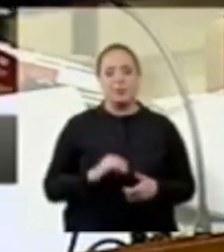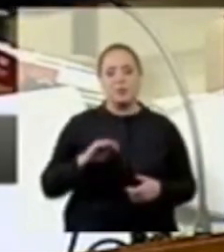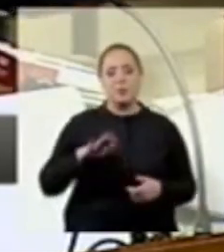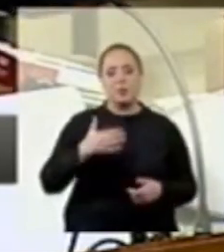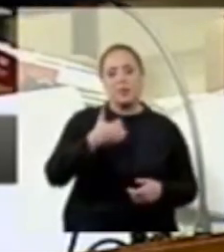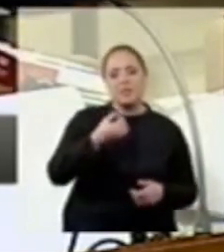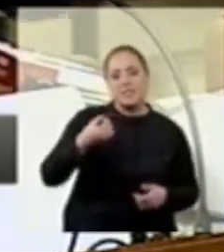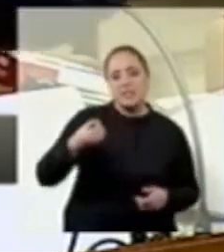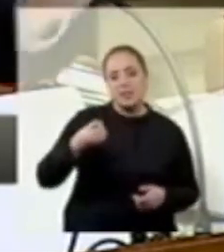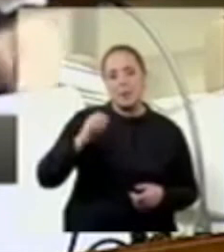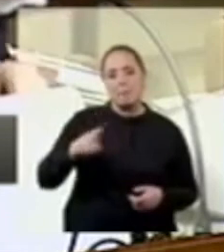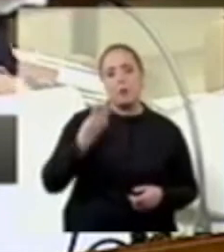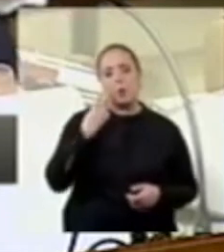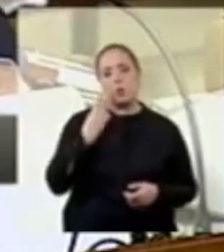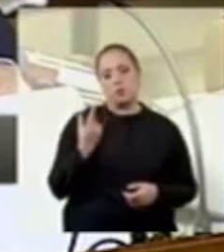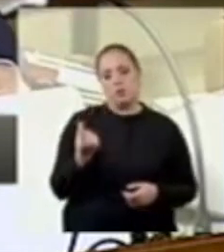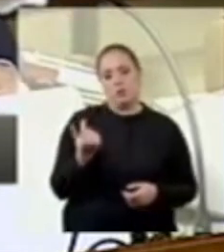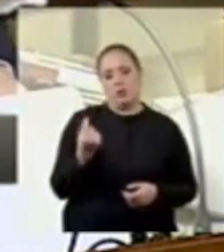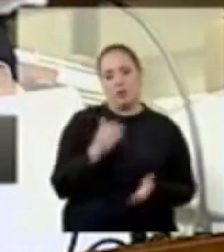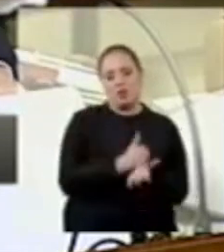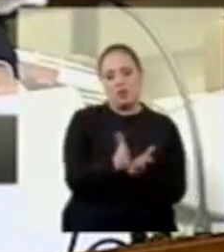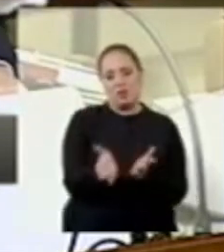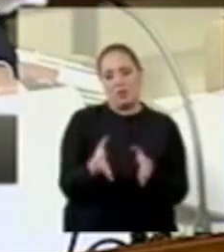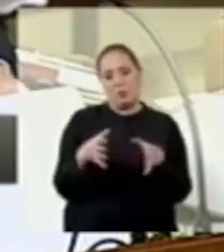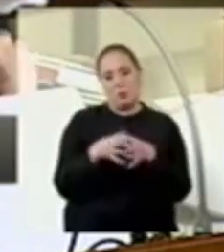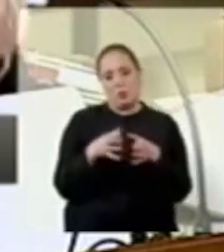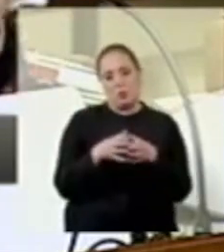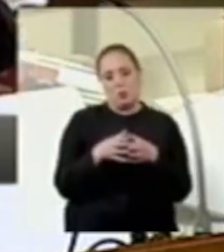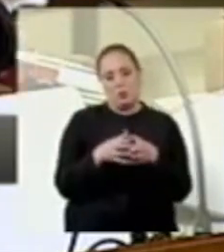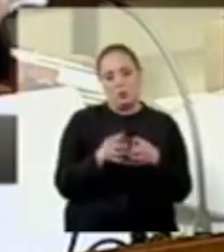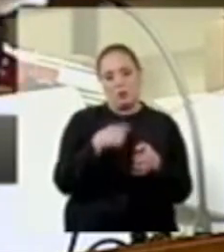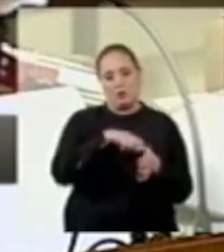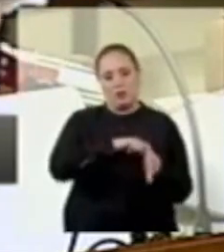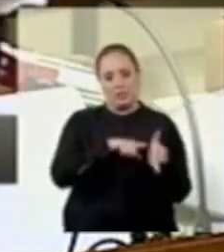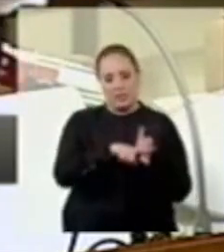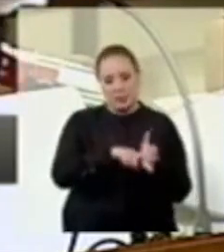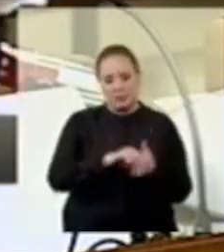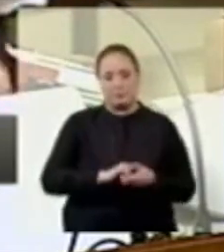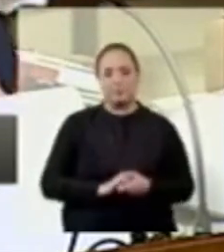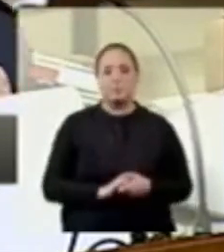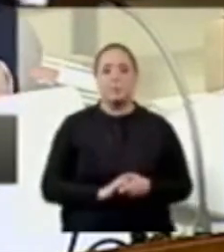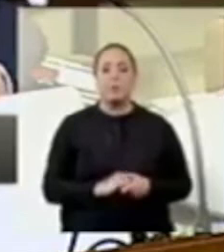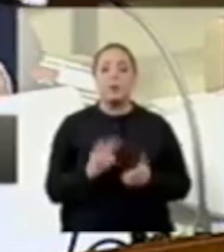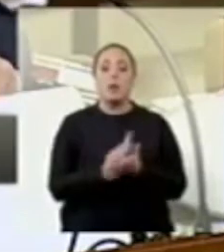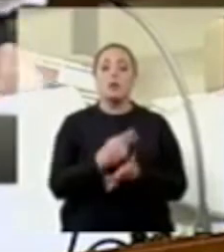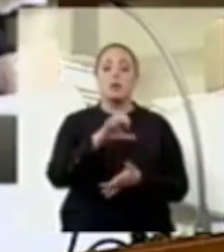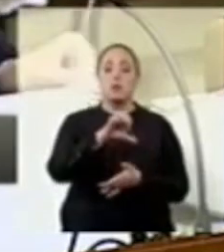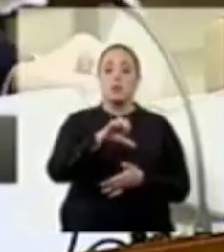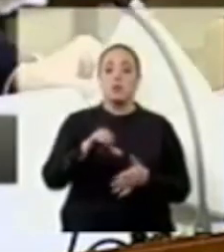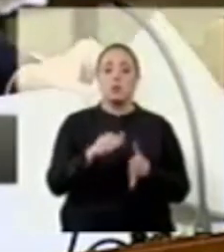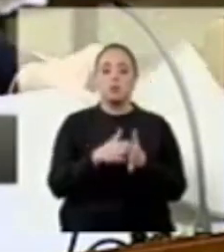milhões de reais desviados por um grupo de fiscais os fatos ocorreram entre 99 e